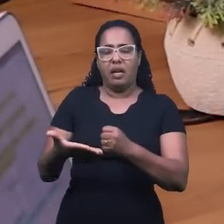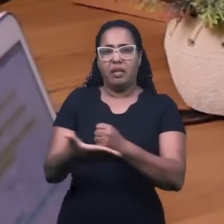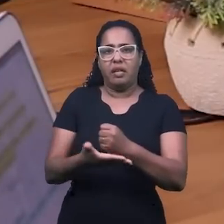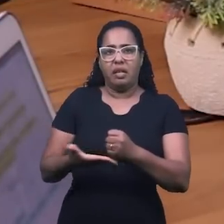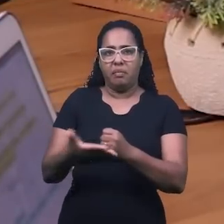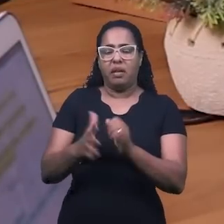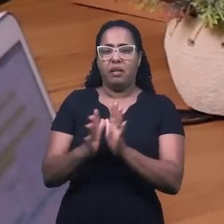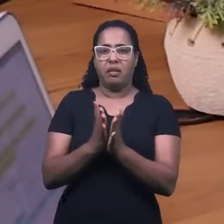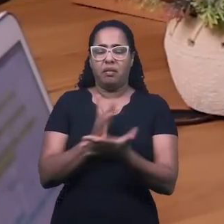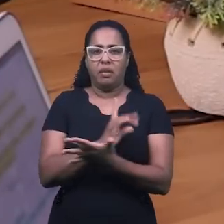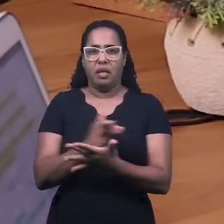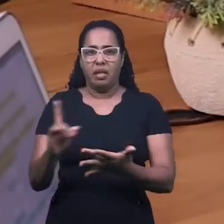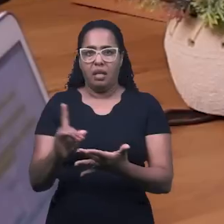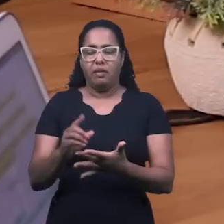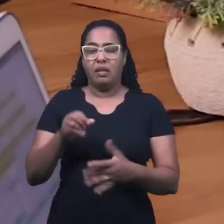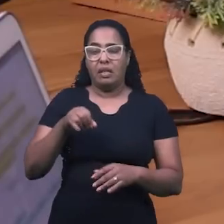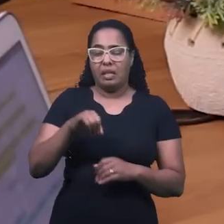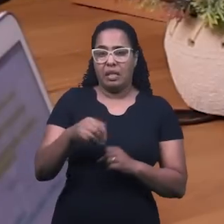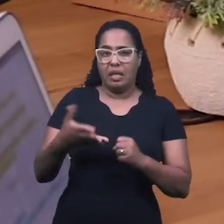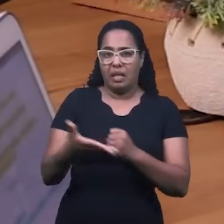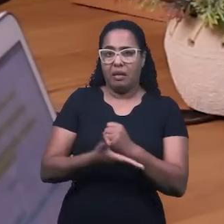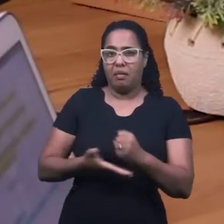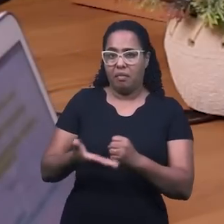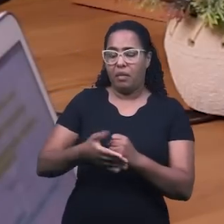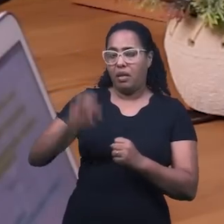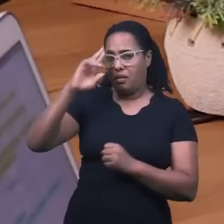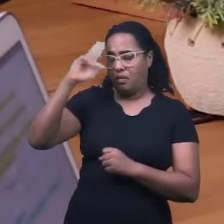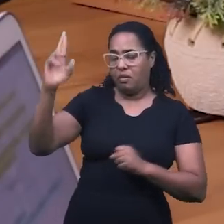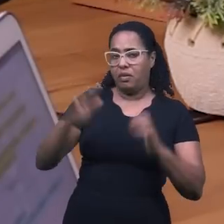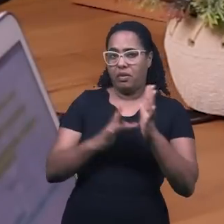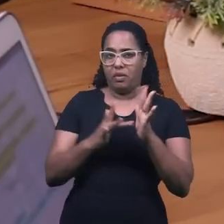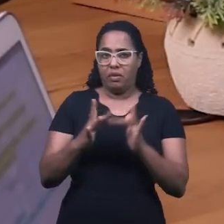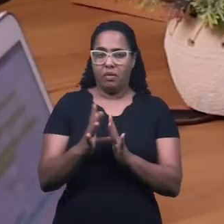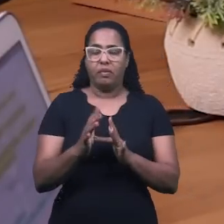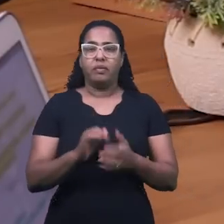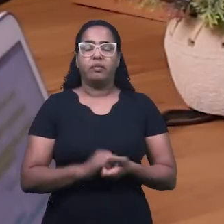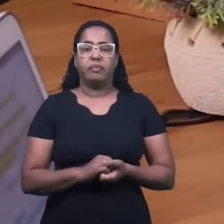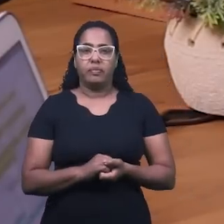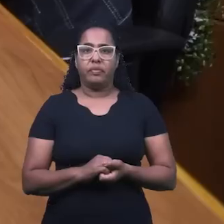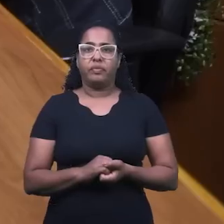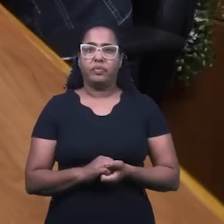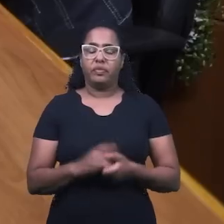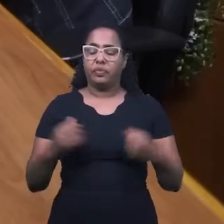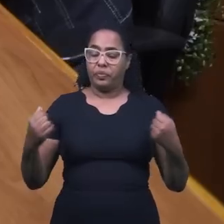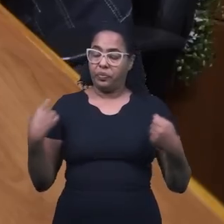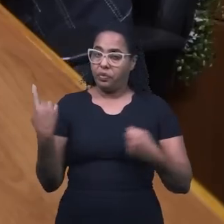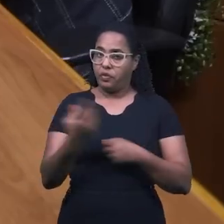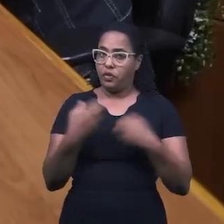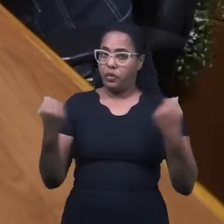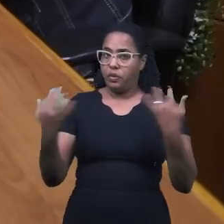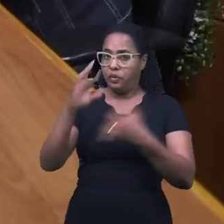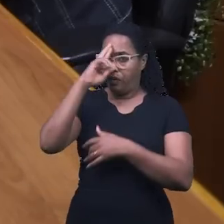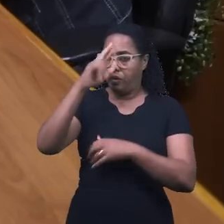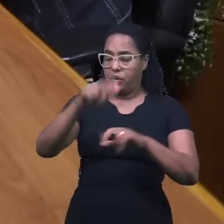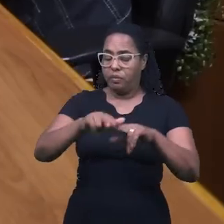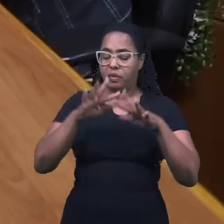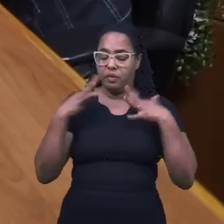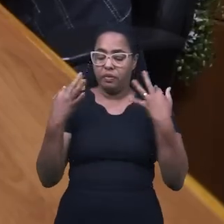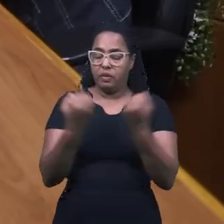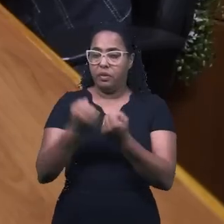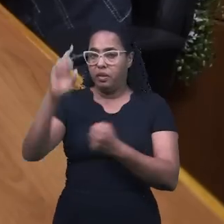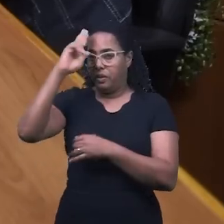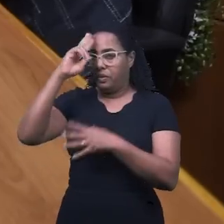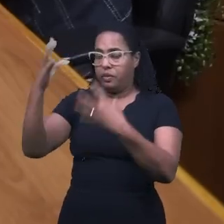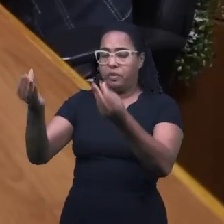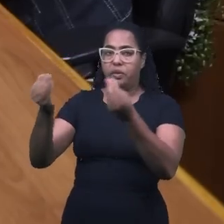se a base for a palavra, se a base for o Senhor Jesus, né? Nós glorificamos ao Senhor